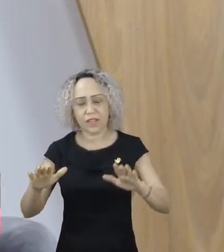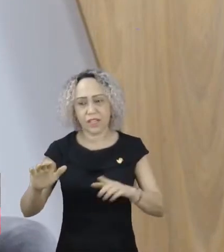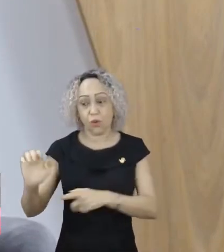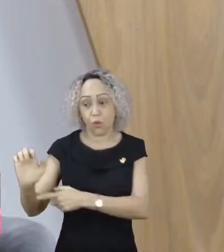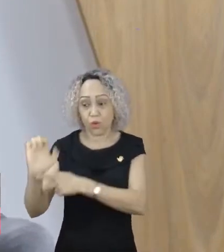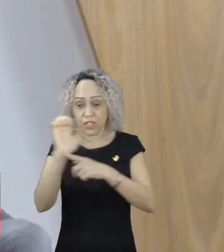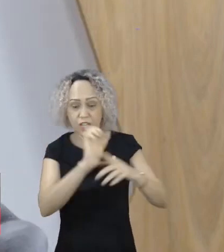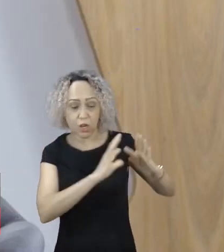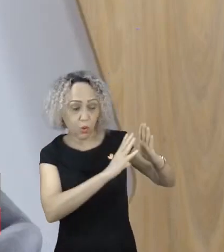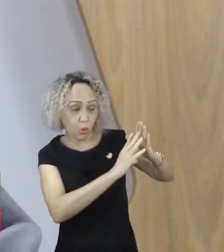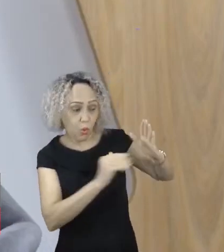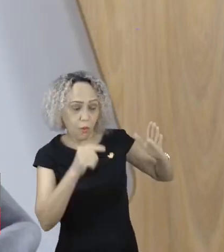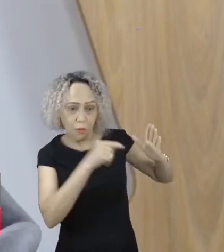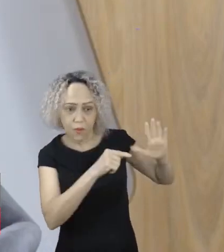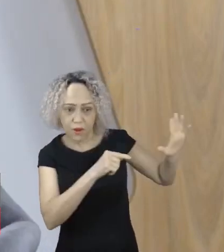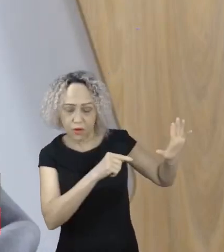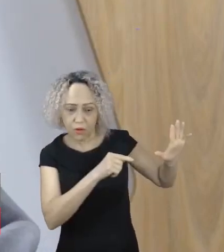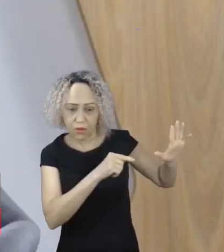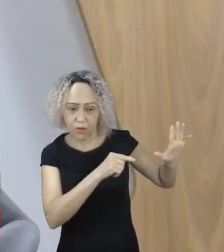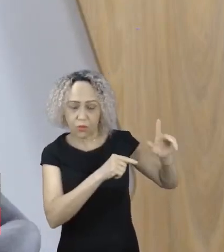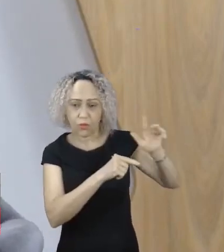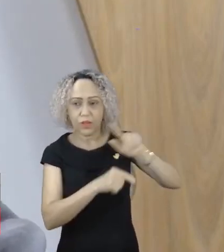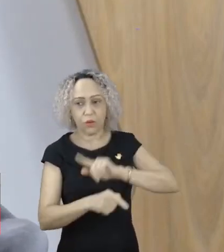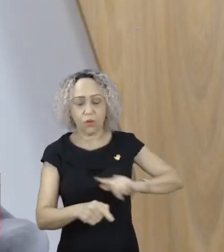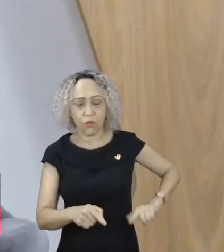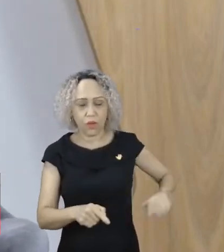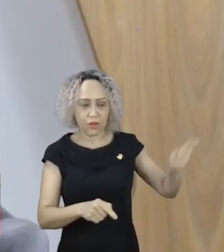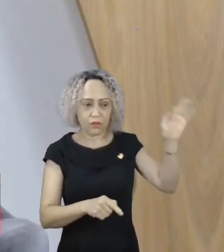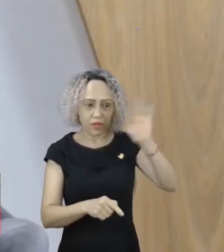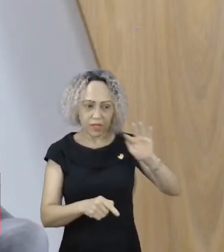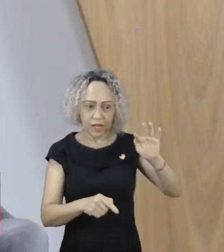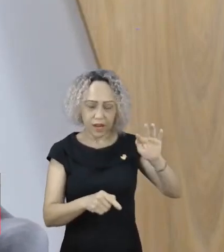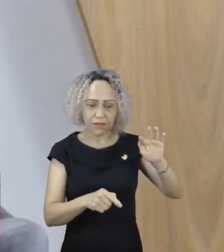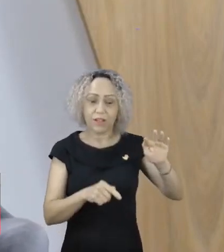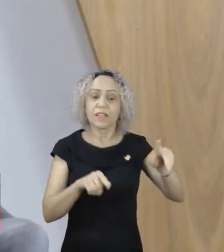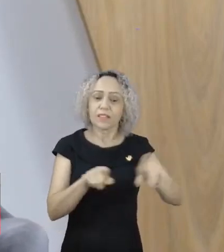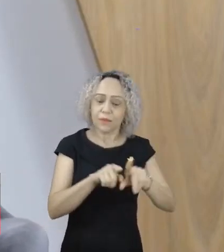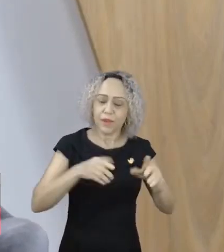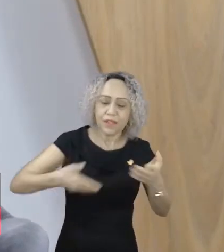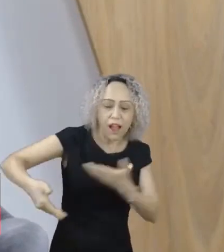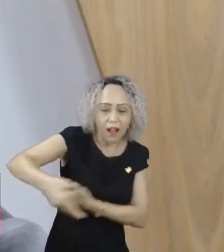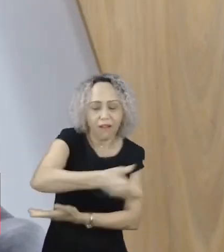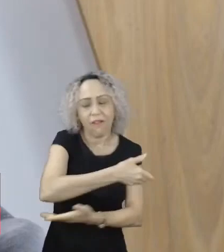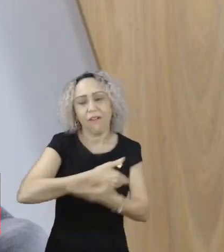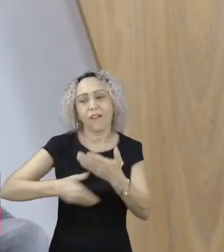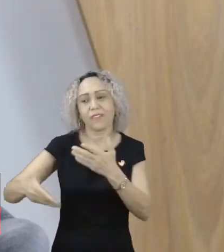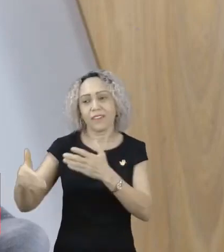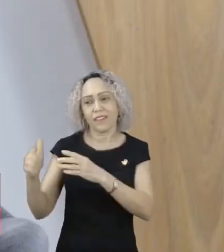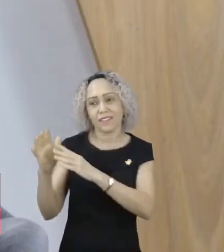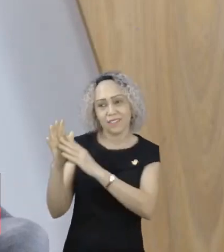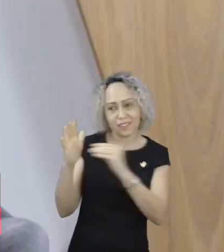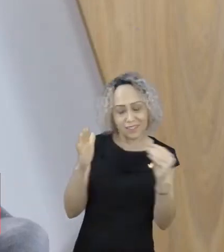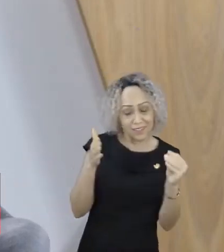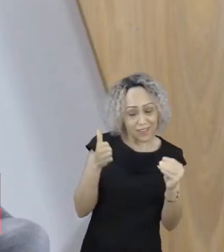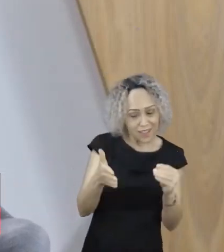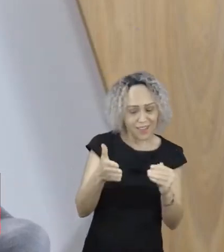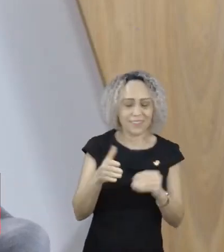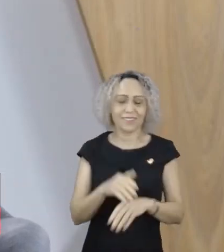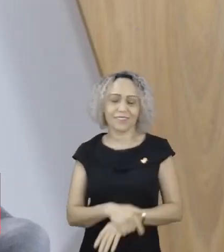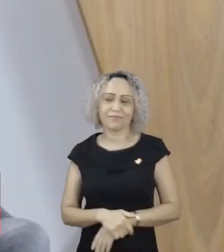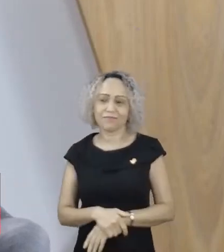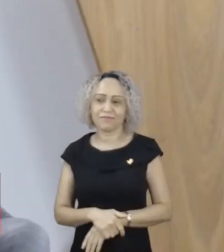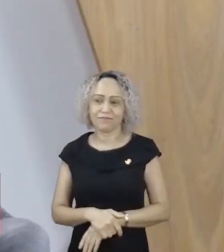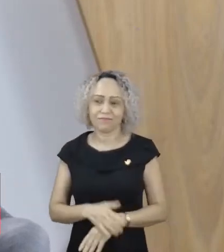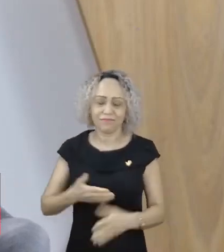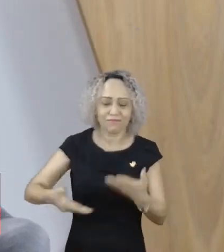vez que eu vou assinar um contrato de um desses acordos de cooperação técnica, às vezes ele atrasa porque o estado quer fazer o dele também. E aí